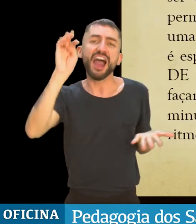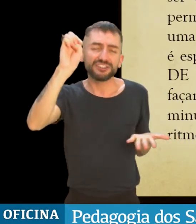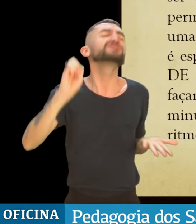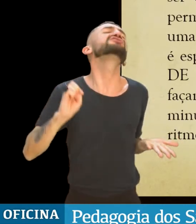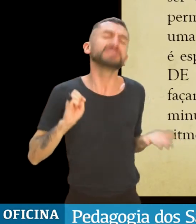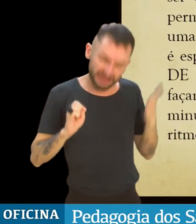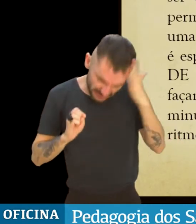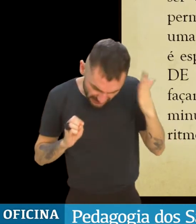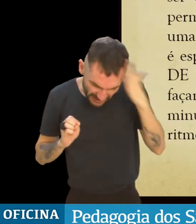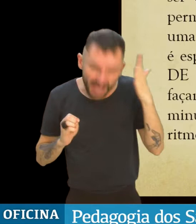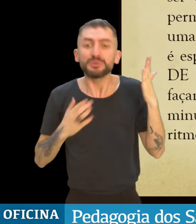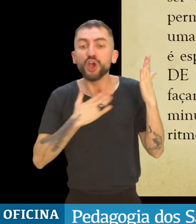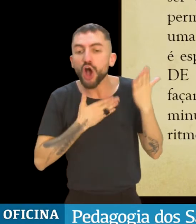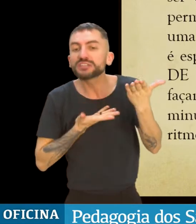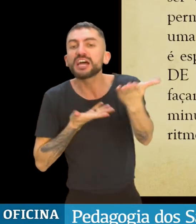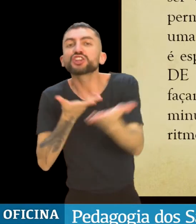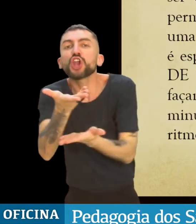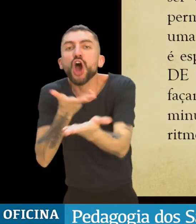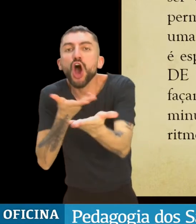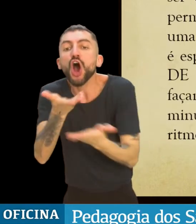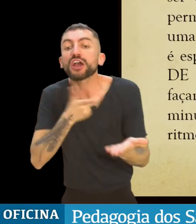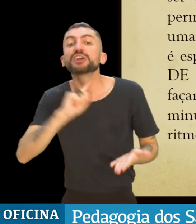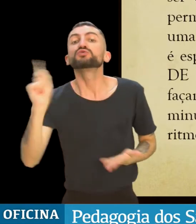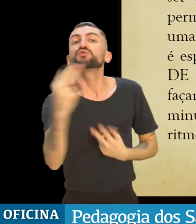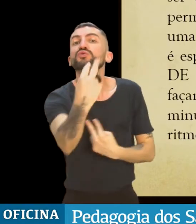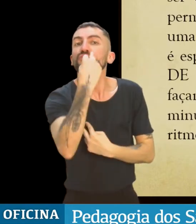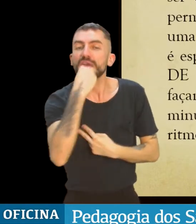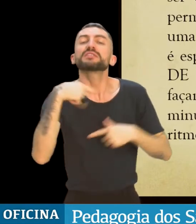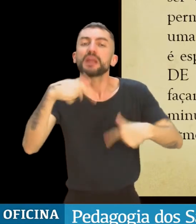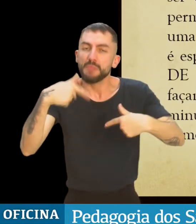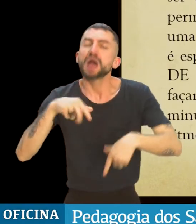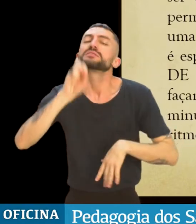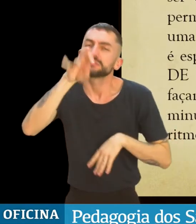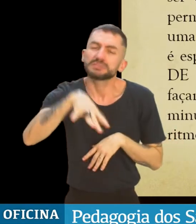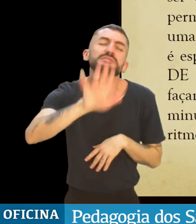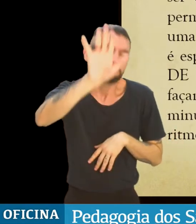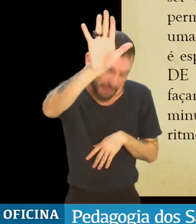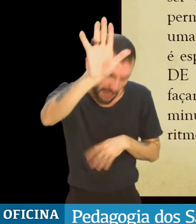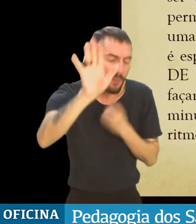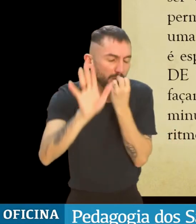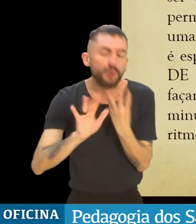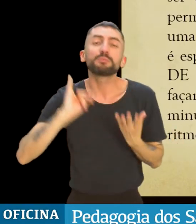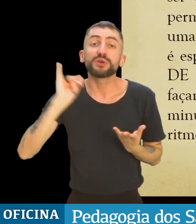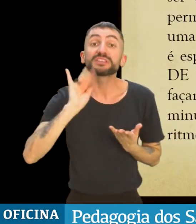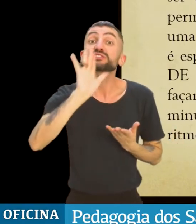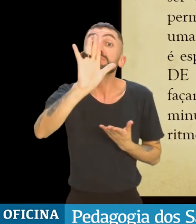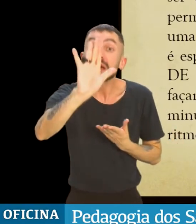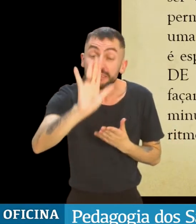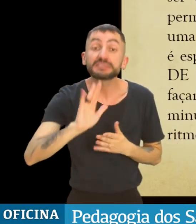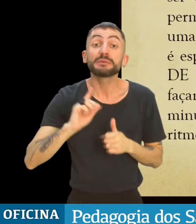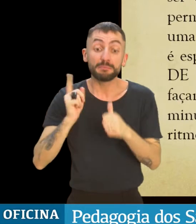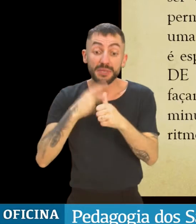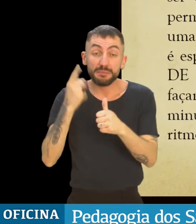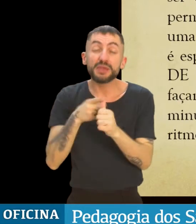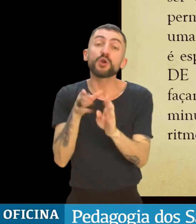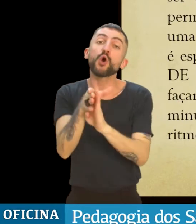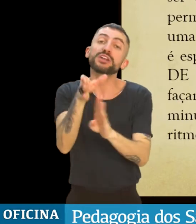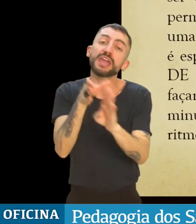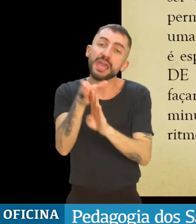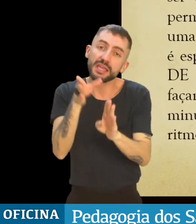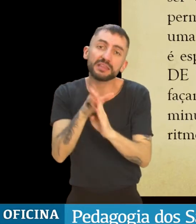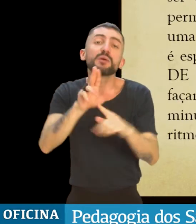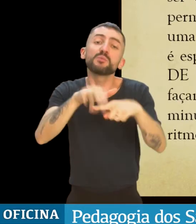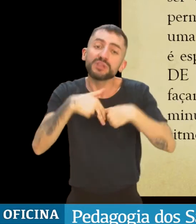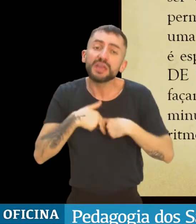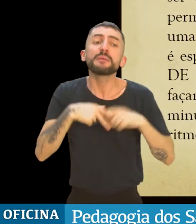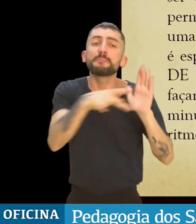necessidade dessa troca, de apresentar o nosso trabalho, mas eu acho que é importante você ter essa conversa para cada um ter o seu